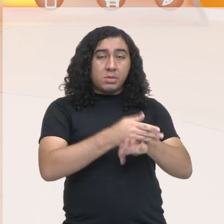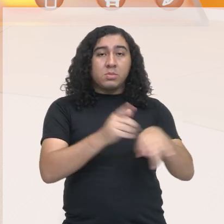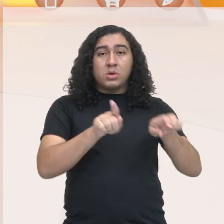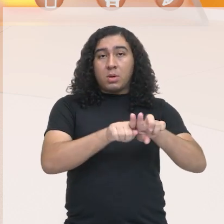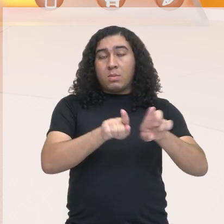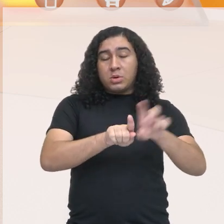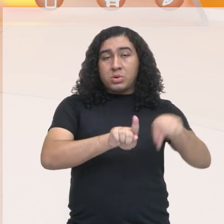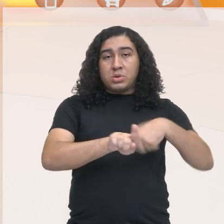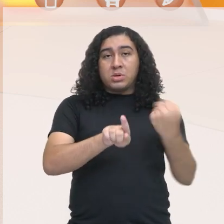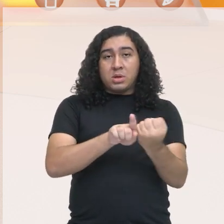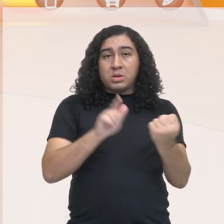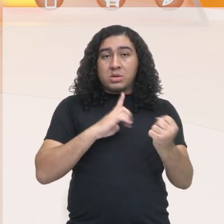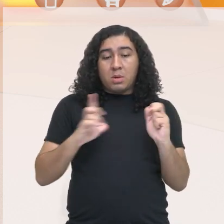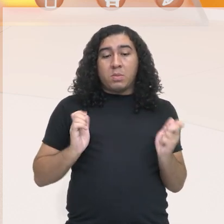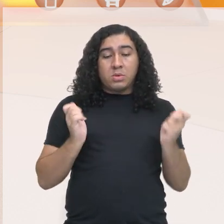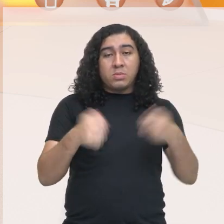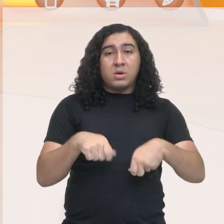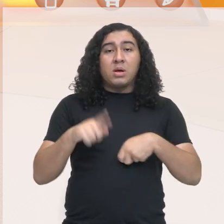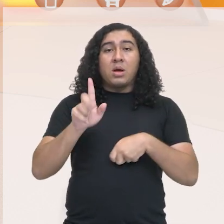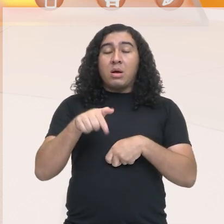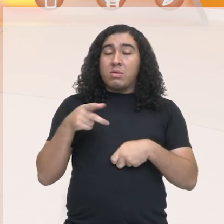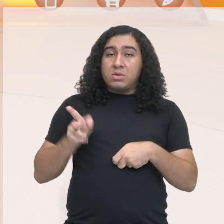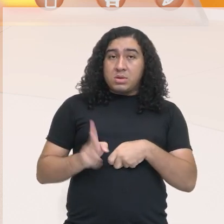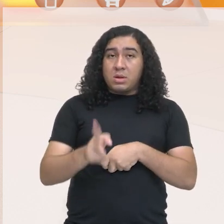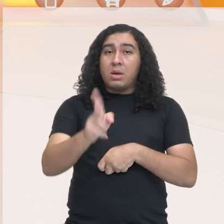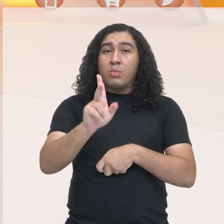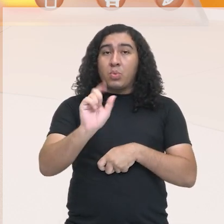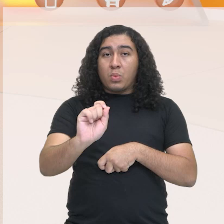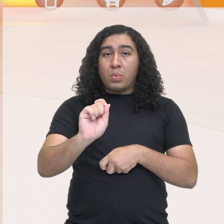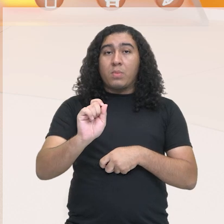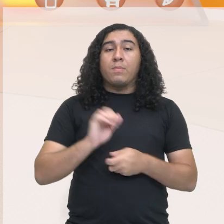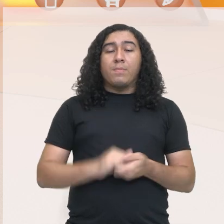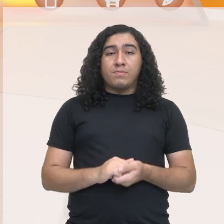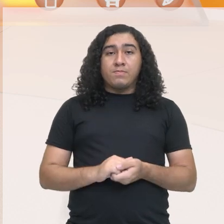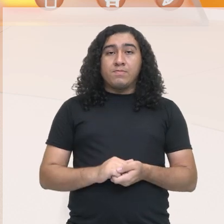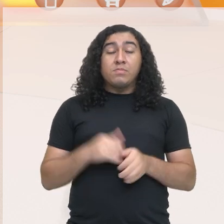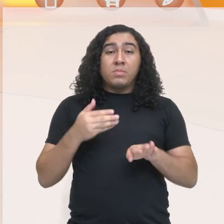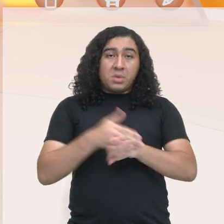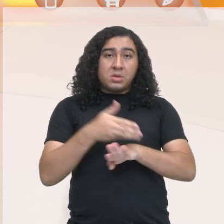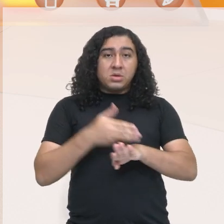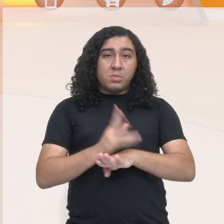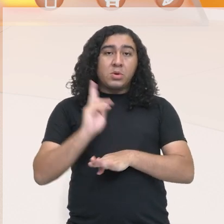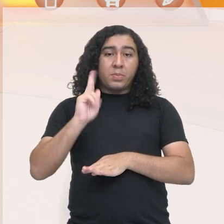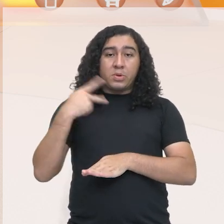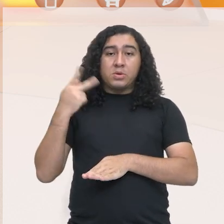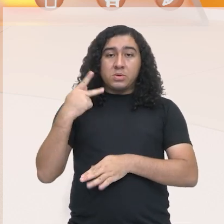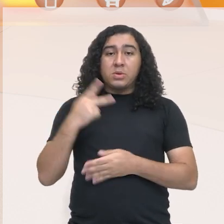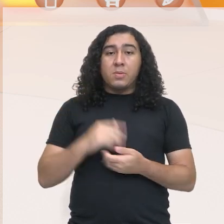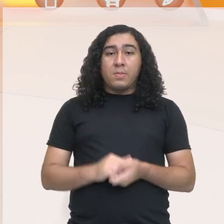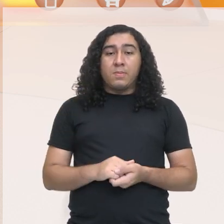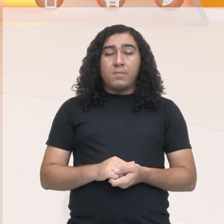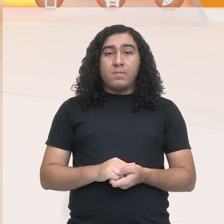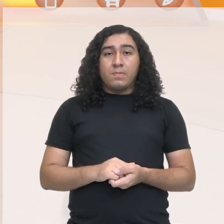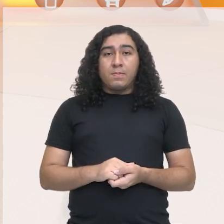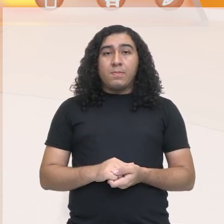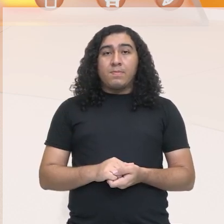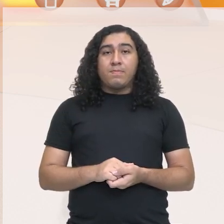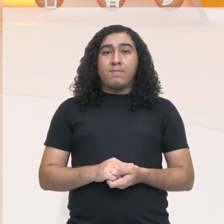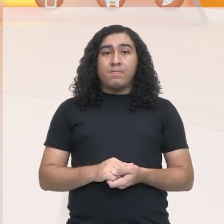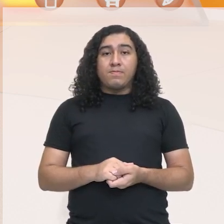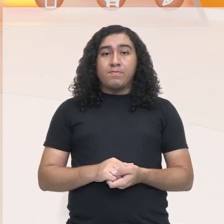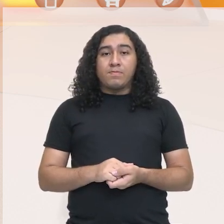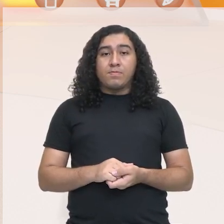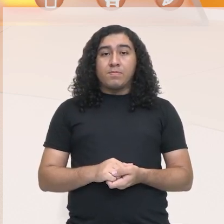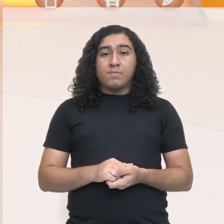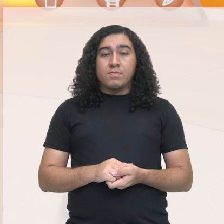social, possivelmente, constantemente, então, um ser político também. Por isso que Bertold Brecht fala para